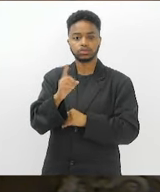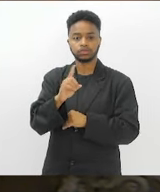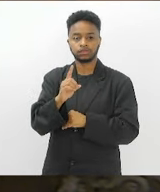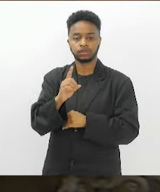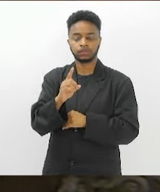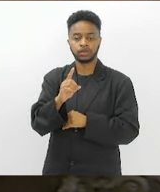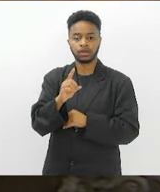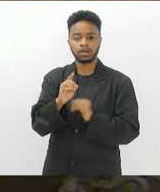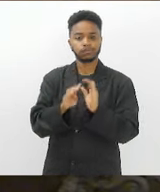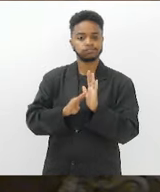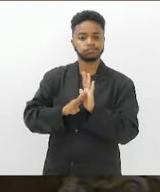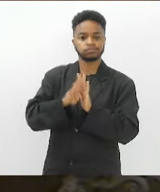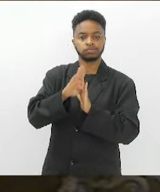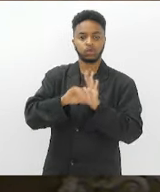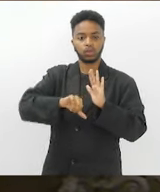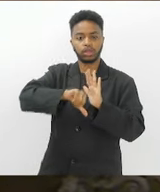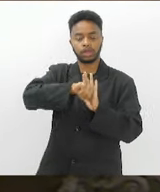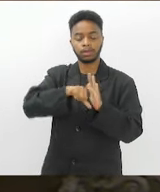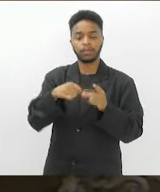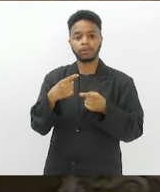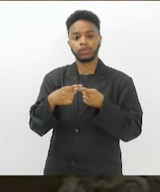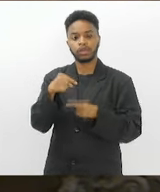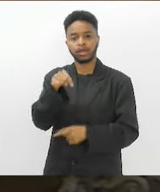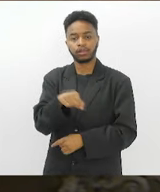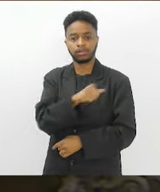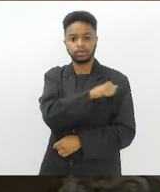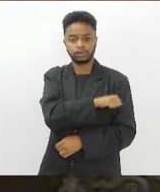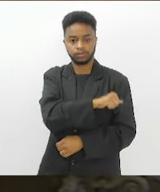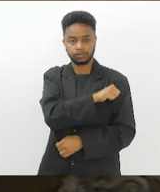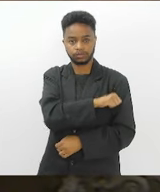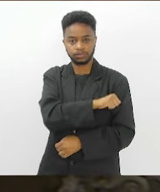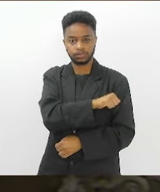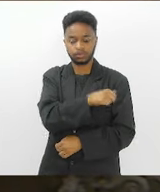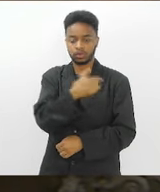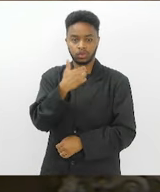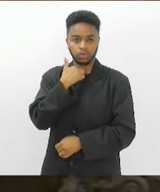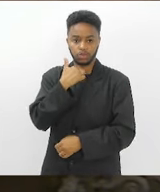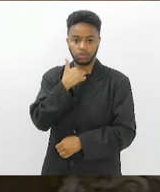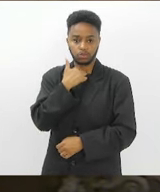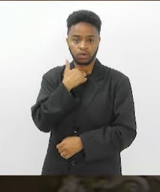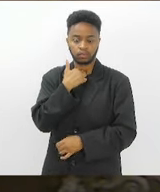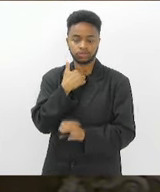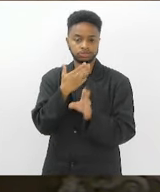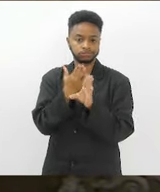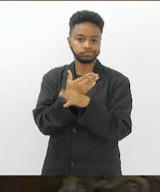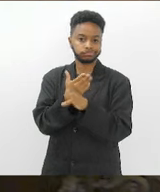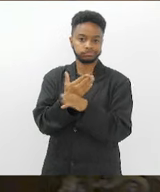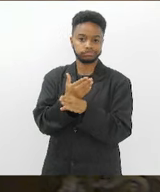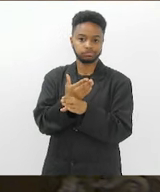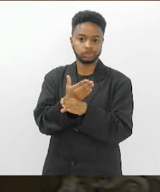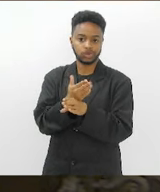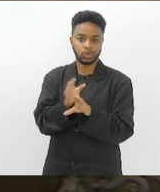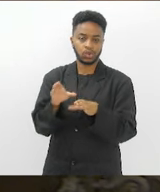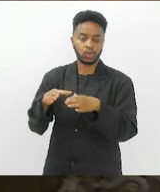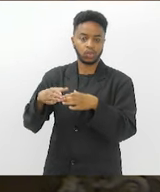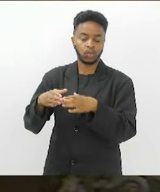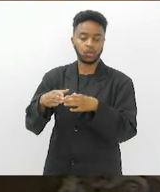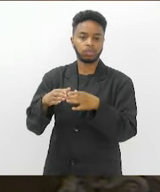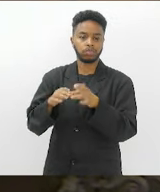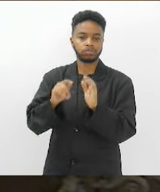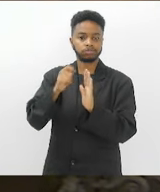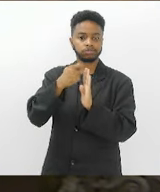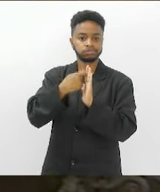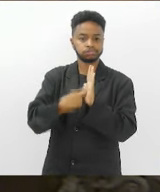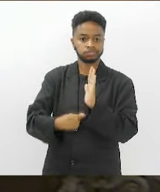criminalidade. Por quê? Porque o Rio de Janeiro não pode ficar à mercê de grupos editoriais que